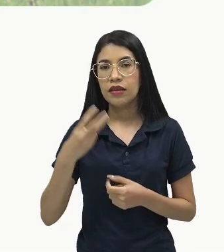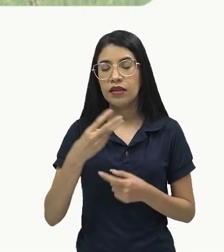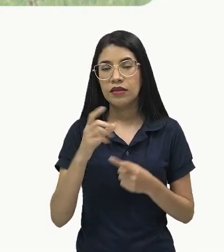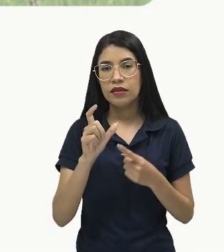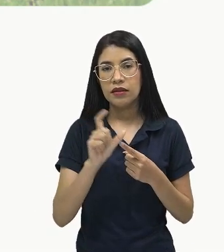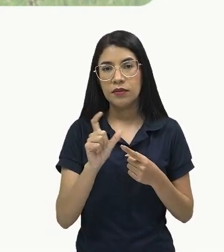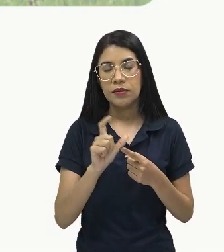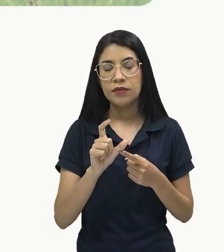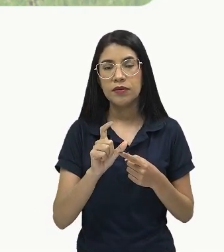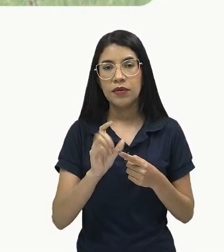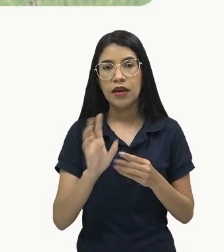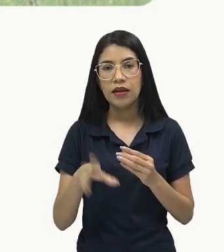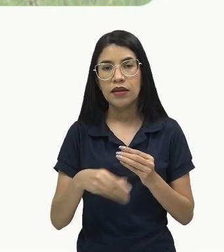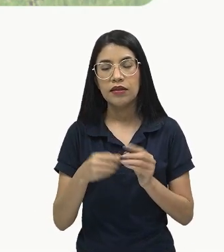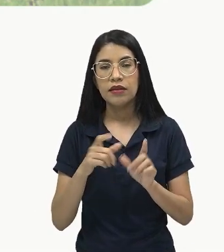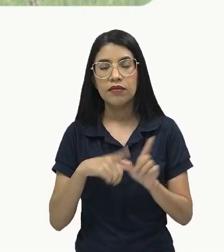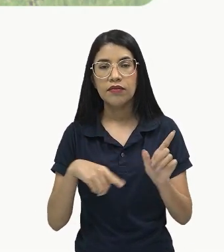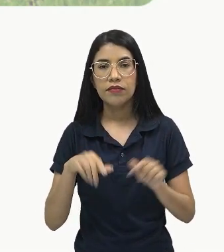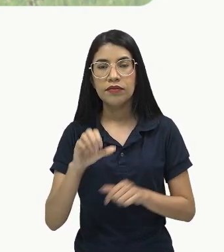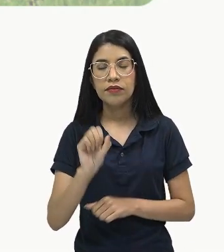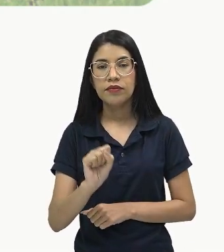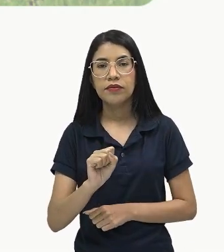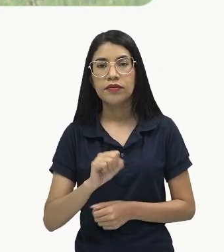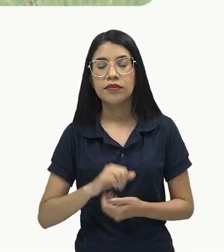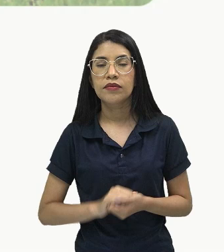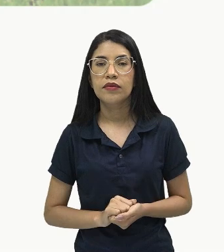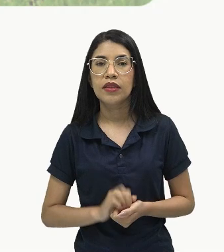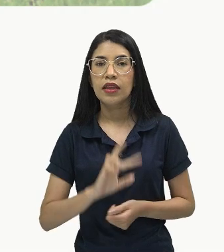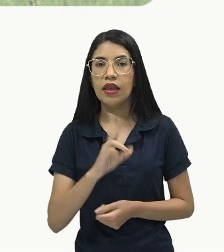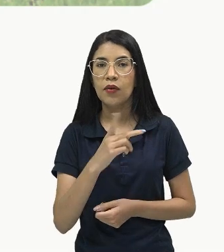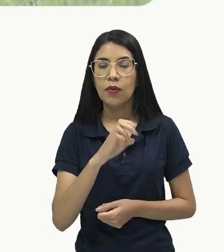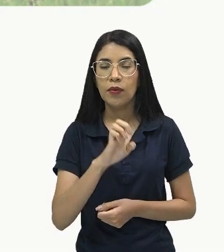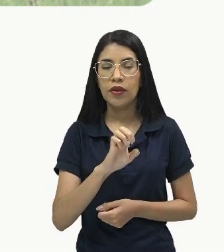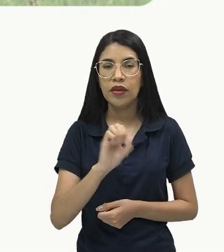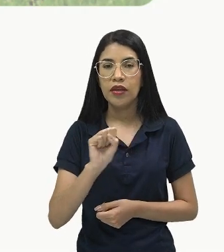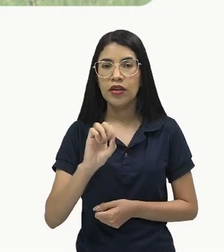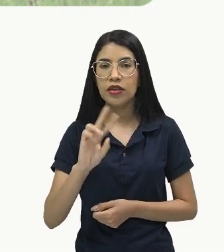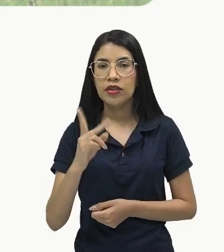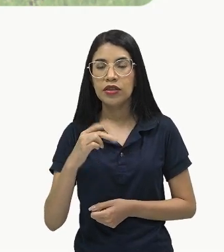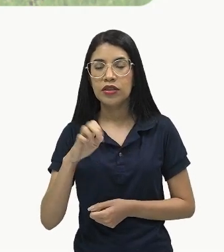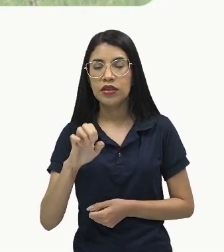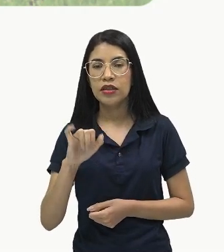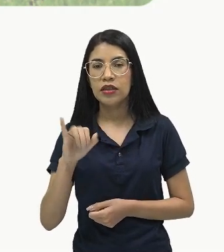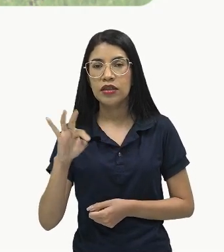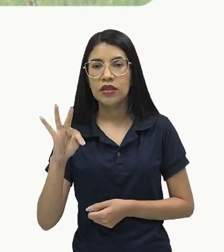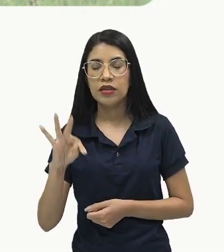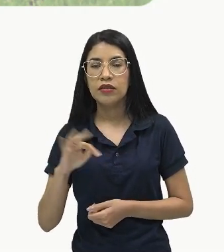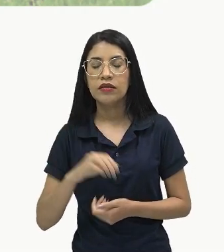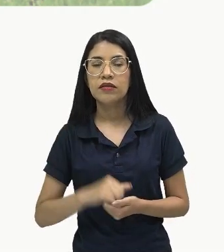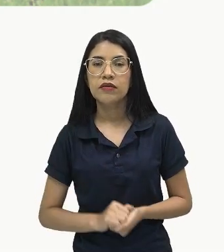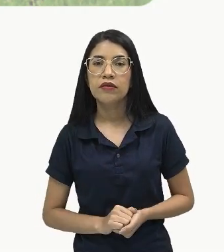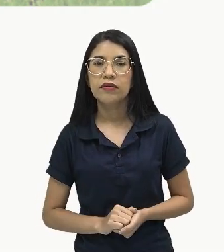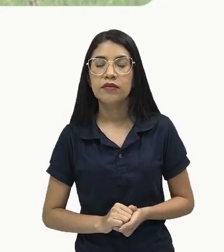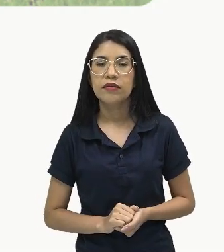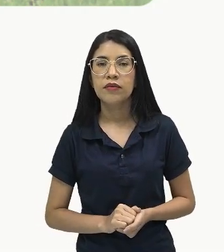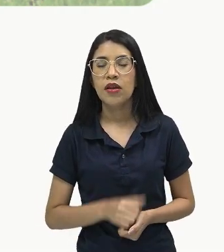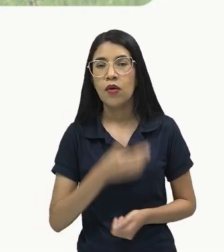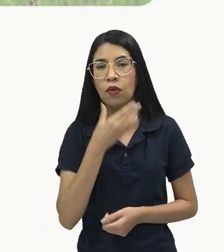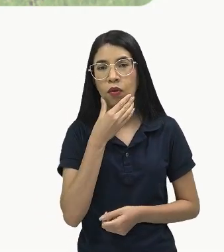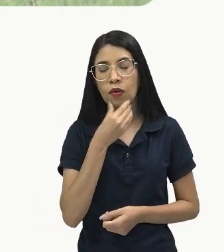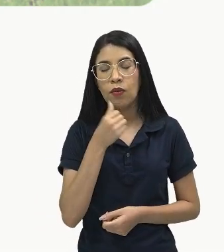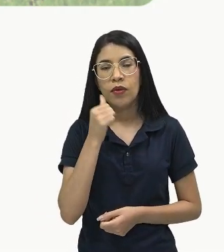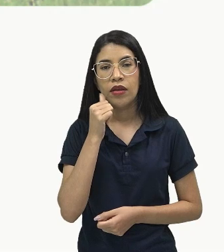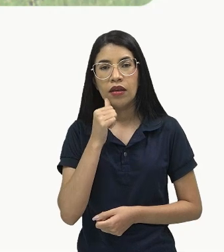do singular, que é he, she, it. He, que é ele, she, que